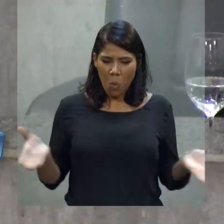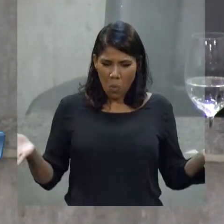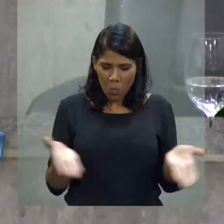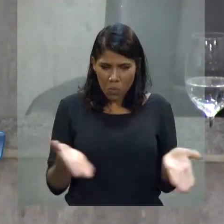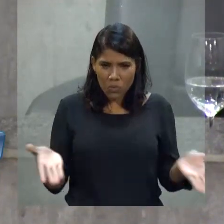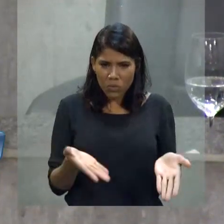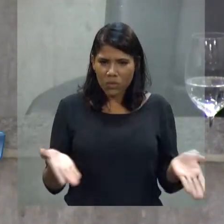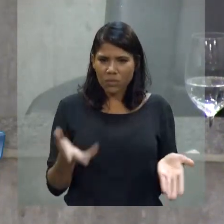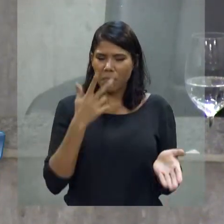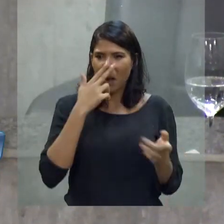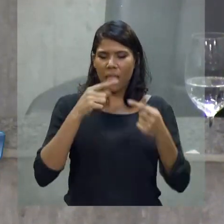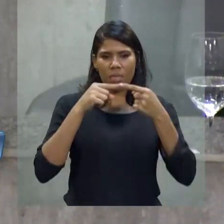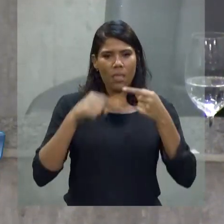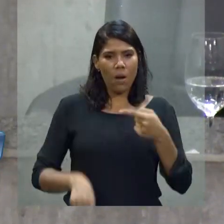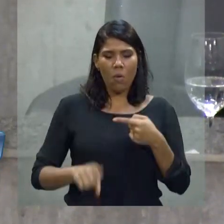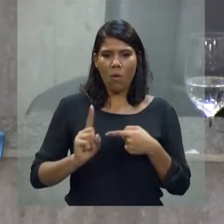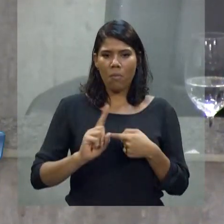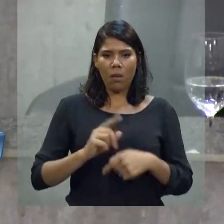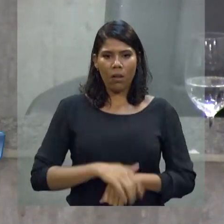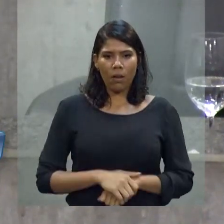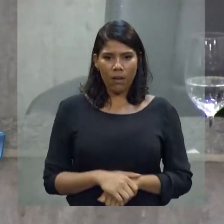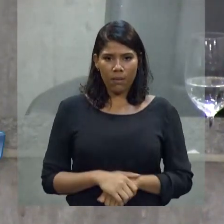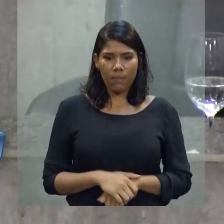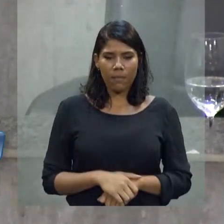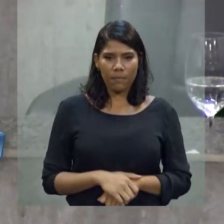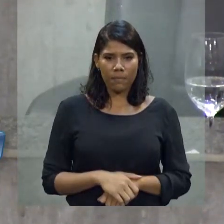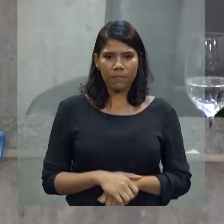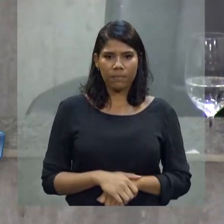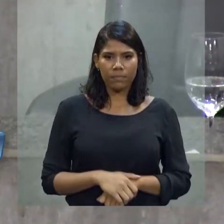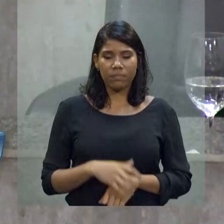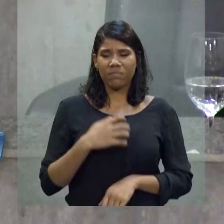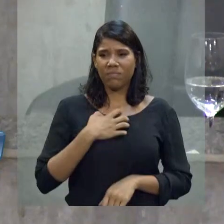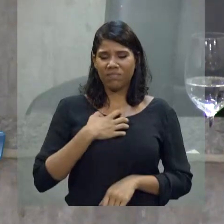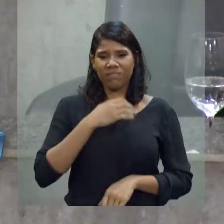Mas, realmente a gente lamenta e também